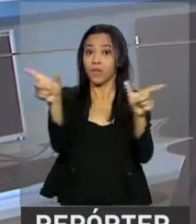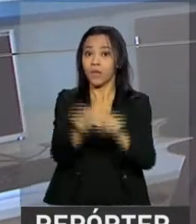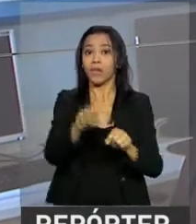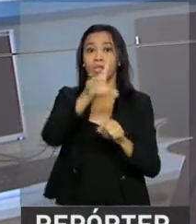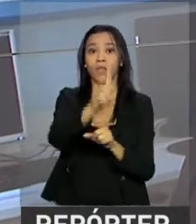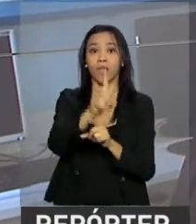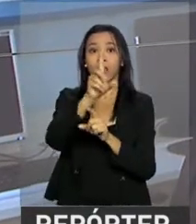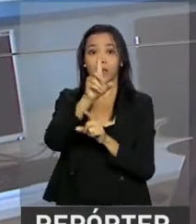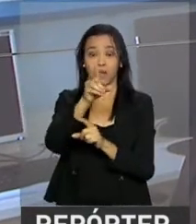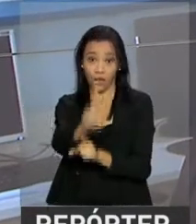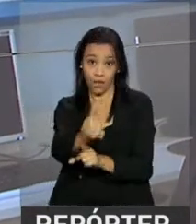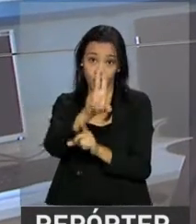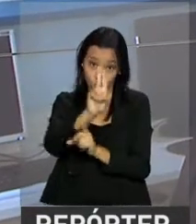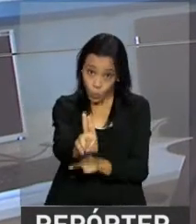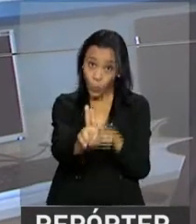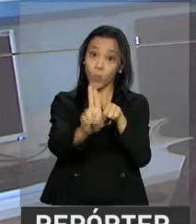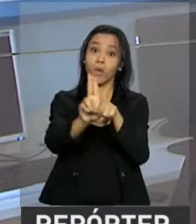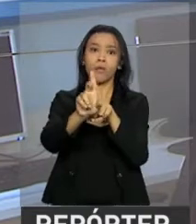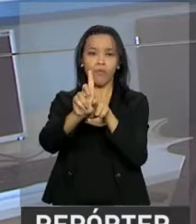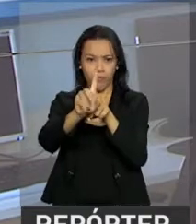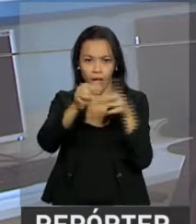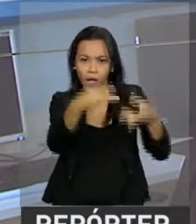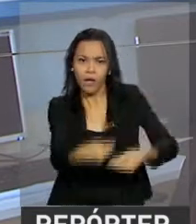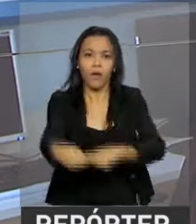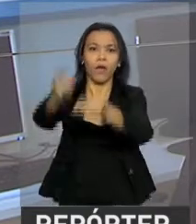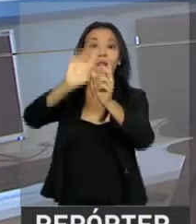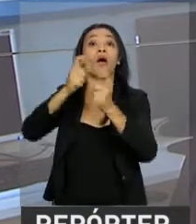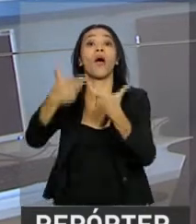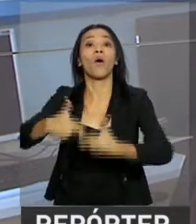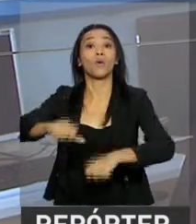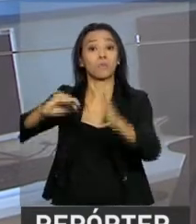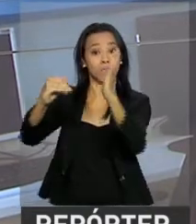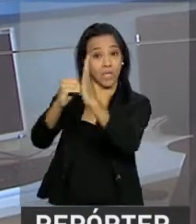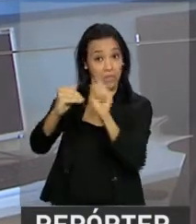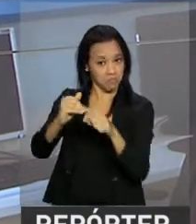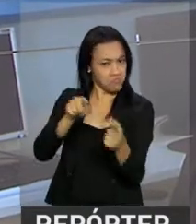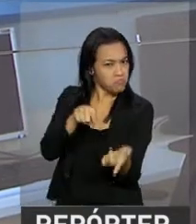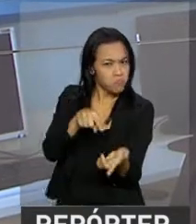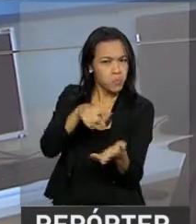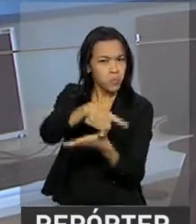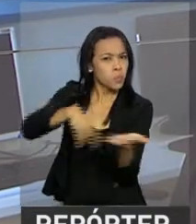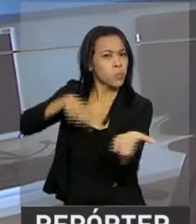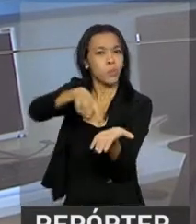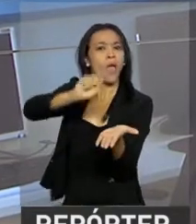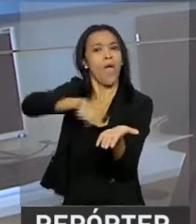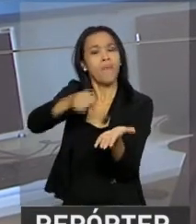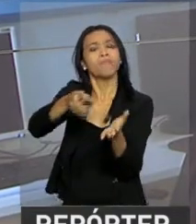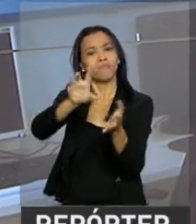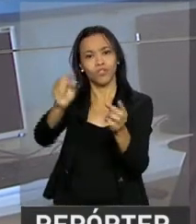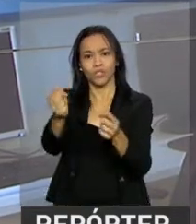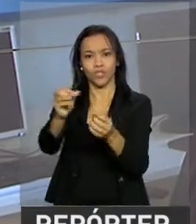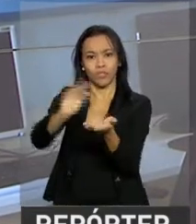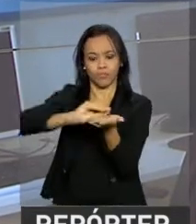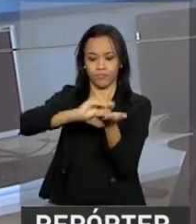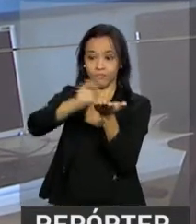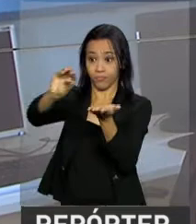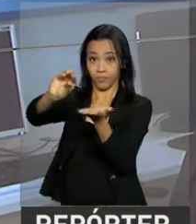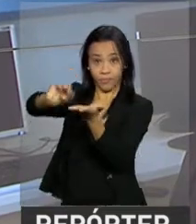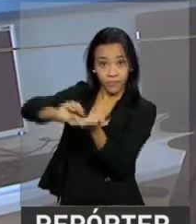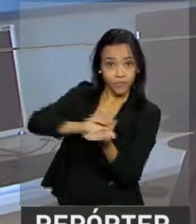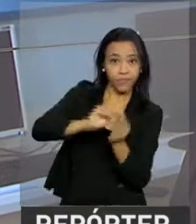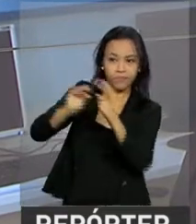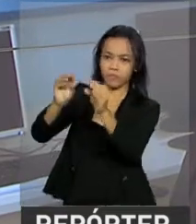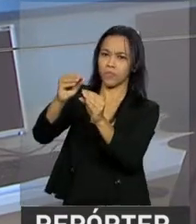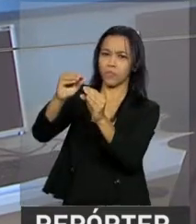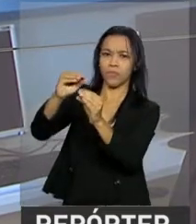desvinculação de receitas da União, segue agora para o Senado. Na prática, ela permite ao governo remanejar, de uma área para outra, parte